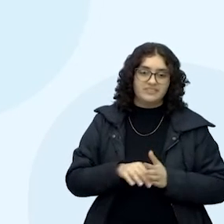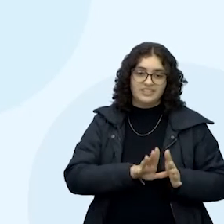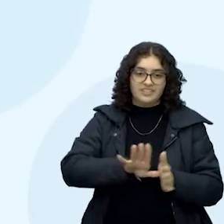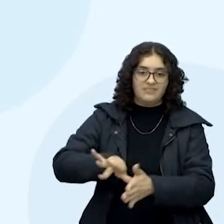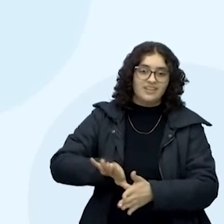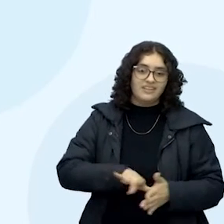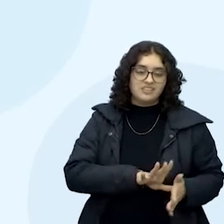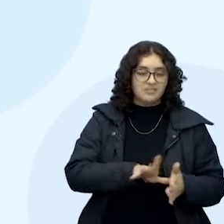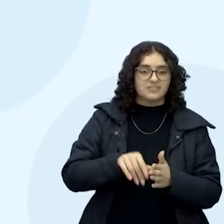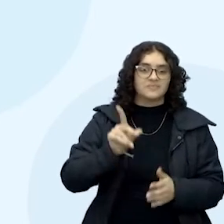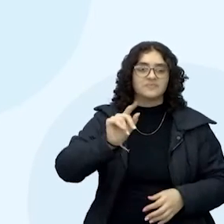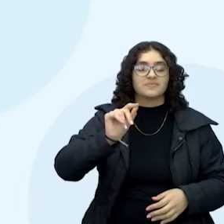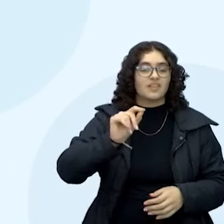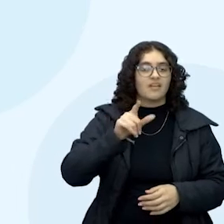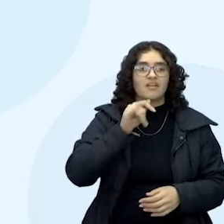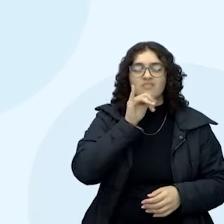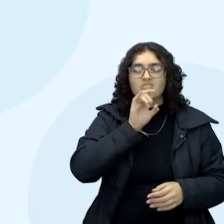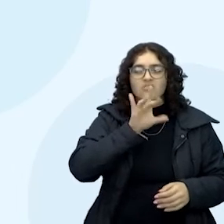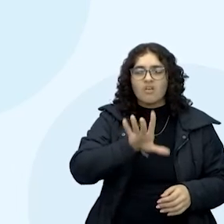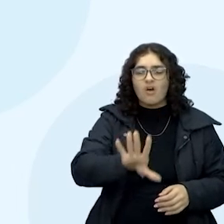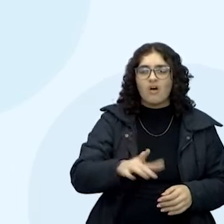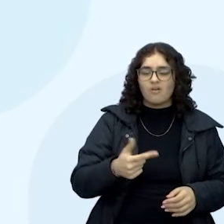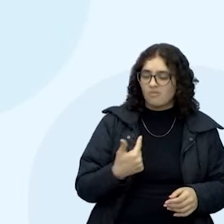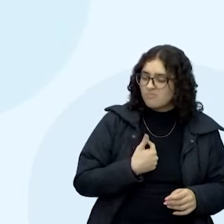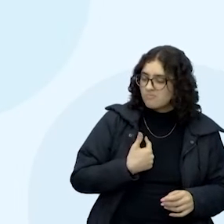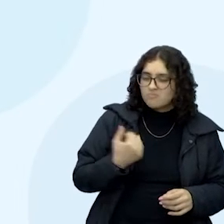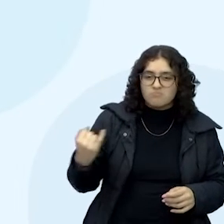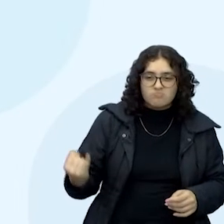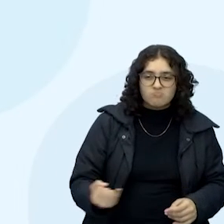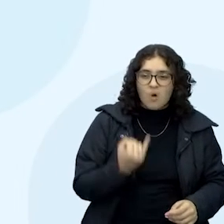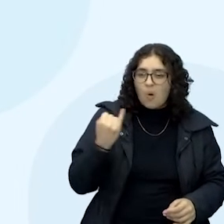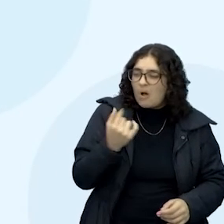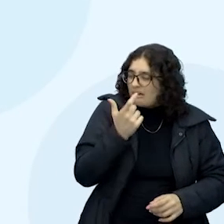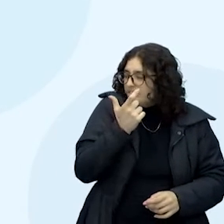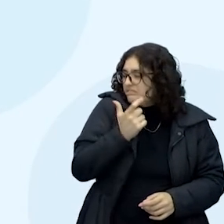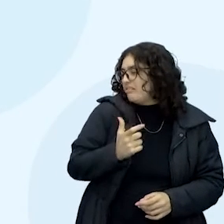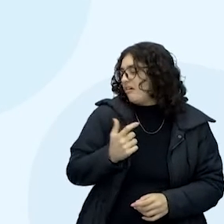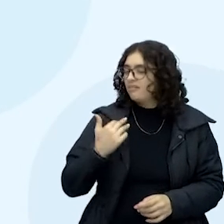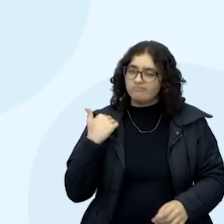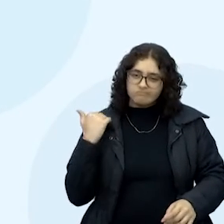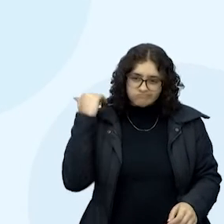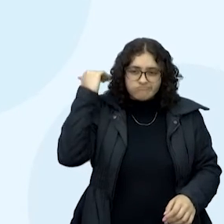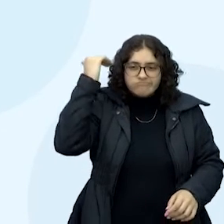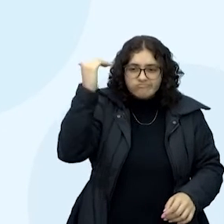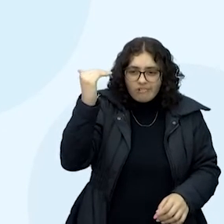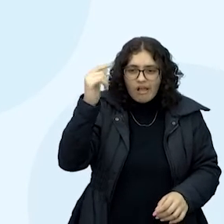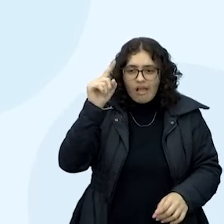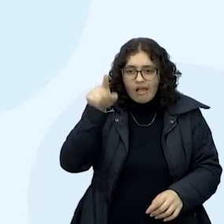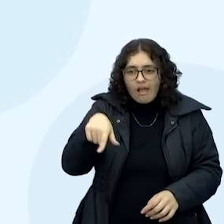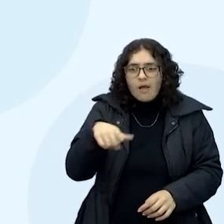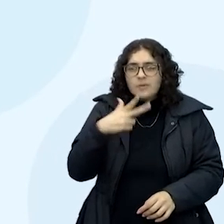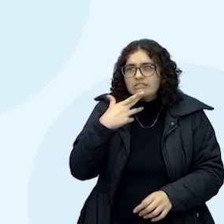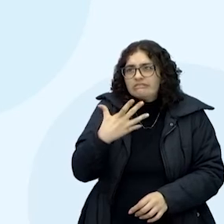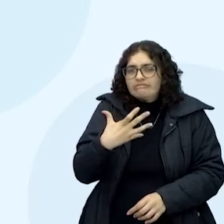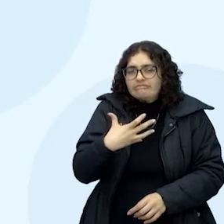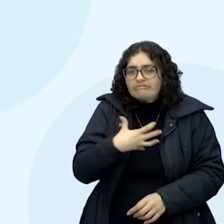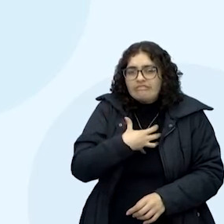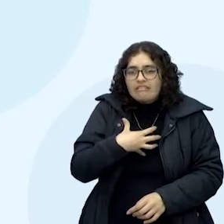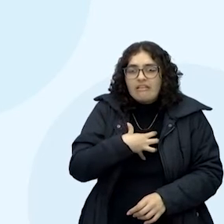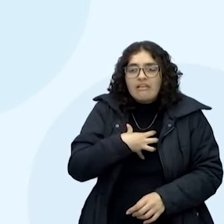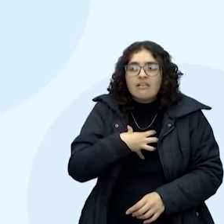com a população, só o seu poder é o que importa. Então, isso é uma forma